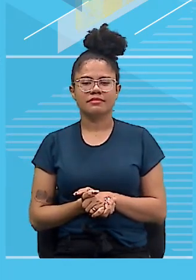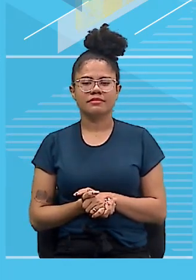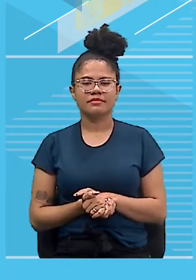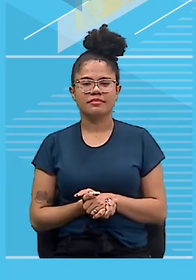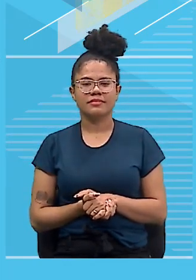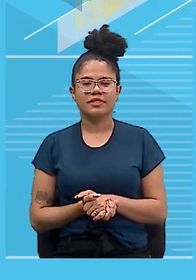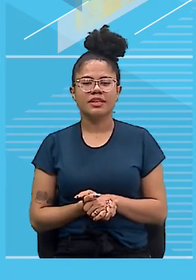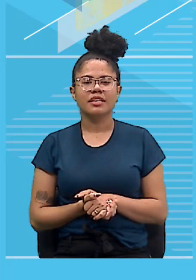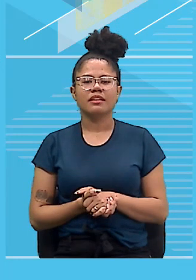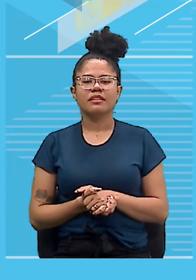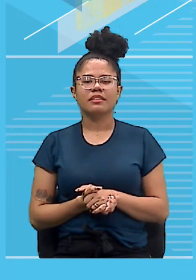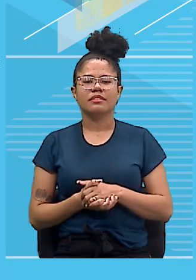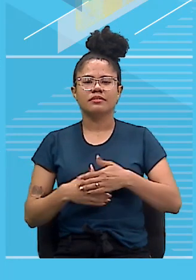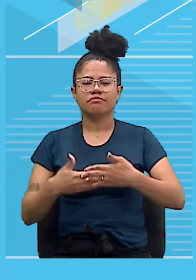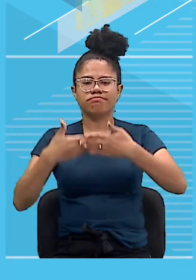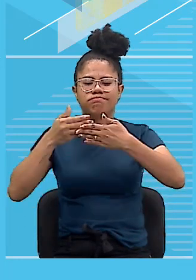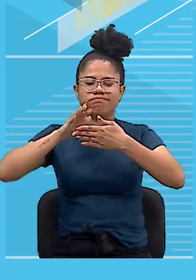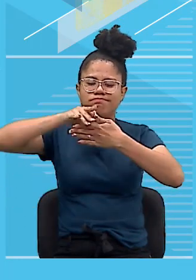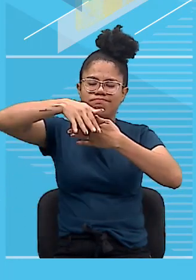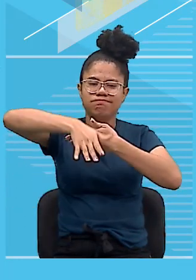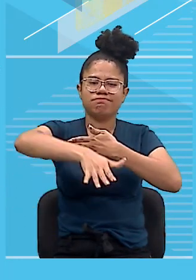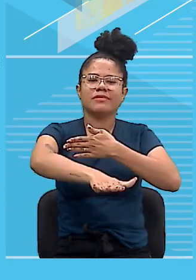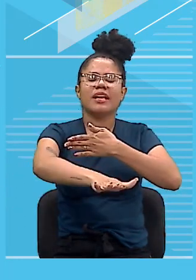a barragem cheio demais